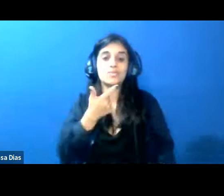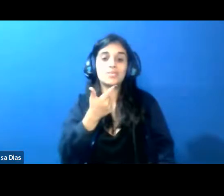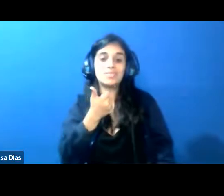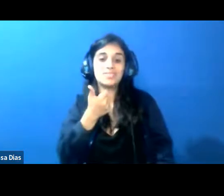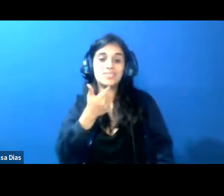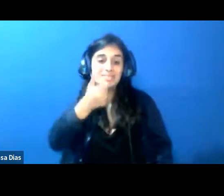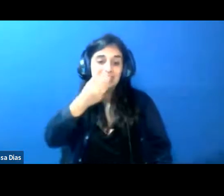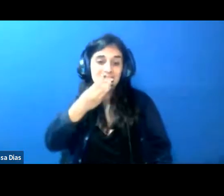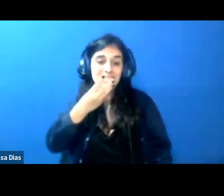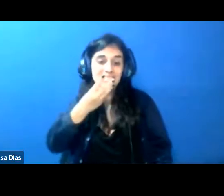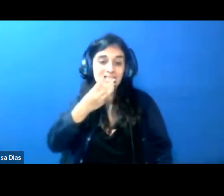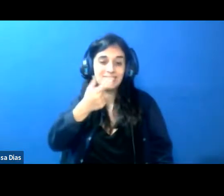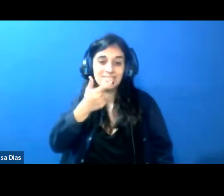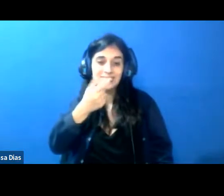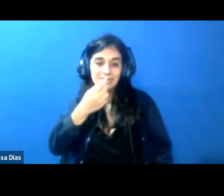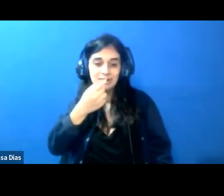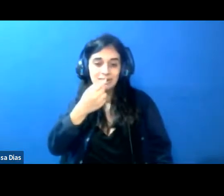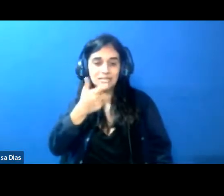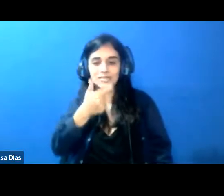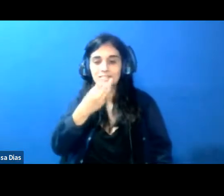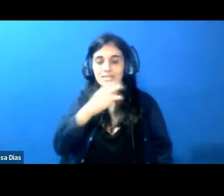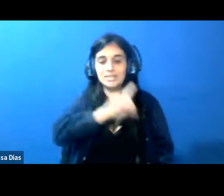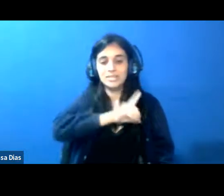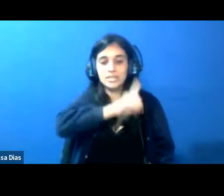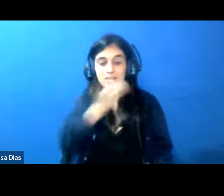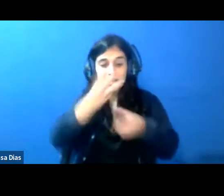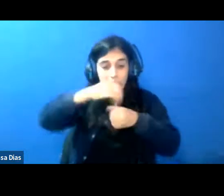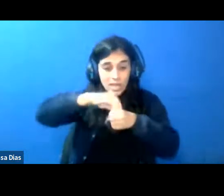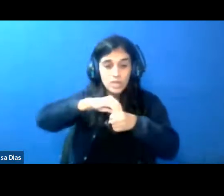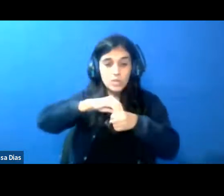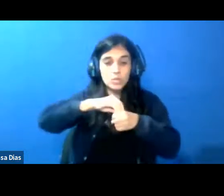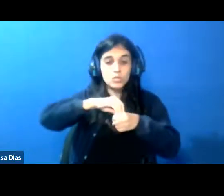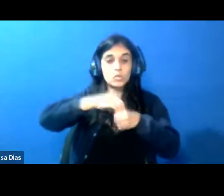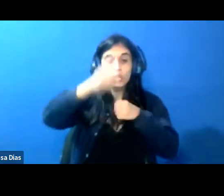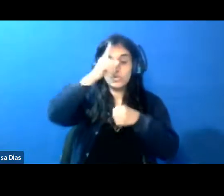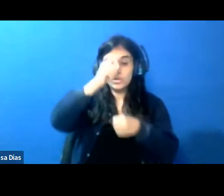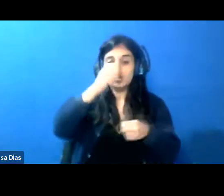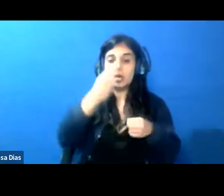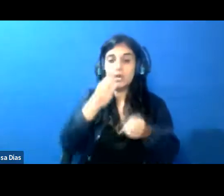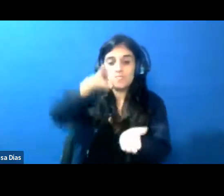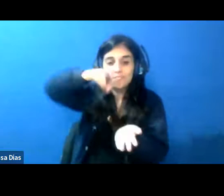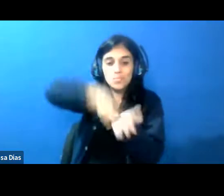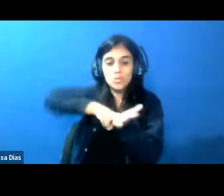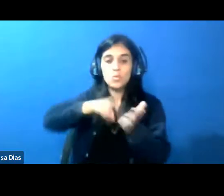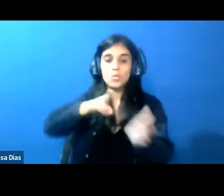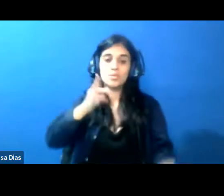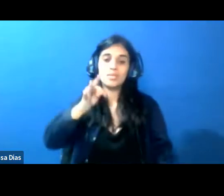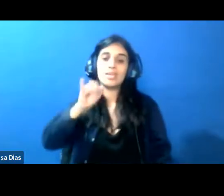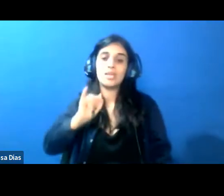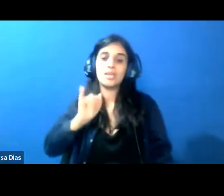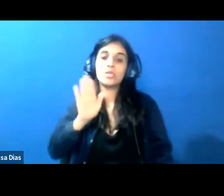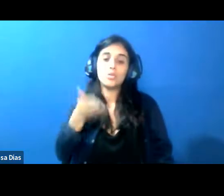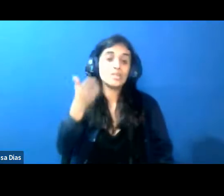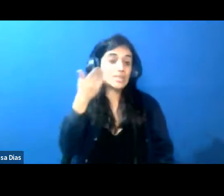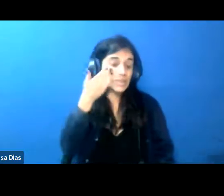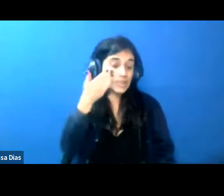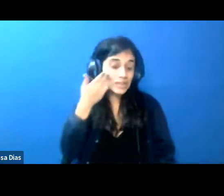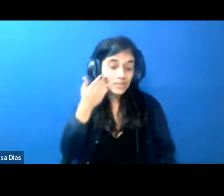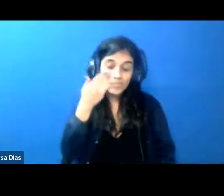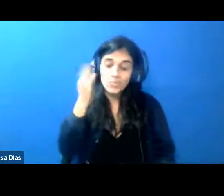hospital, enfrentamos a UTI e sabemos, então, o que significa estar aqui